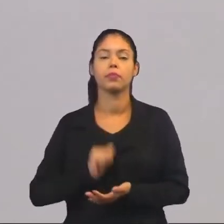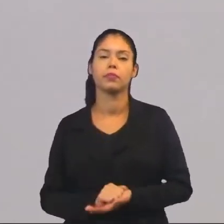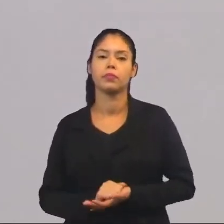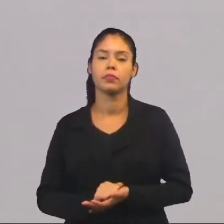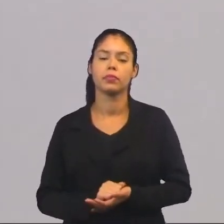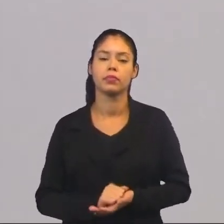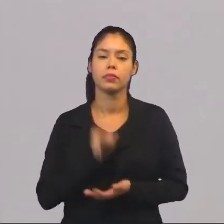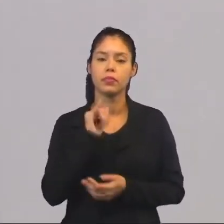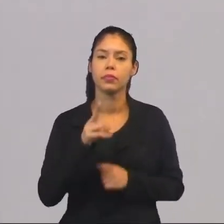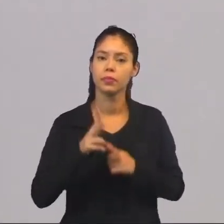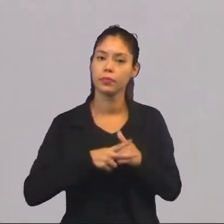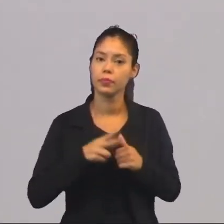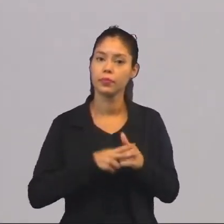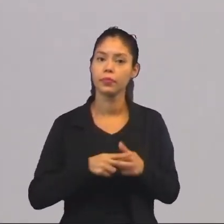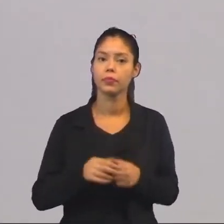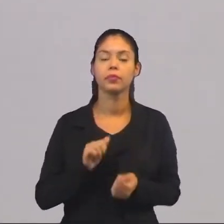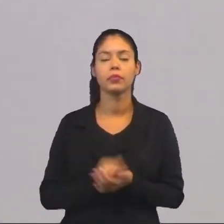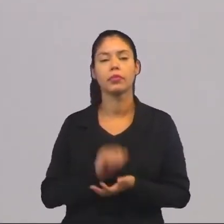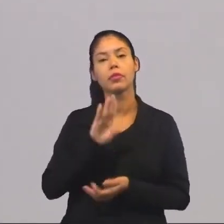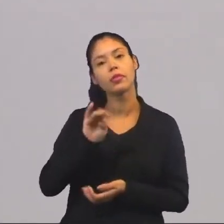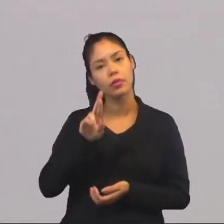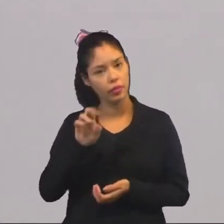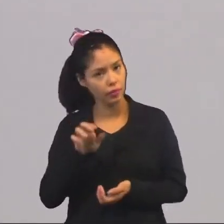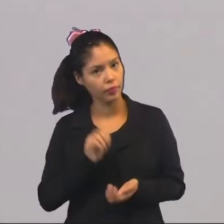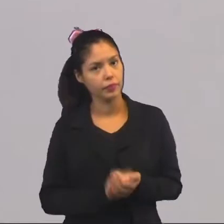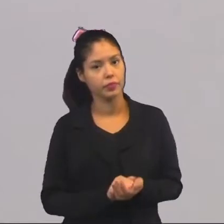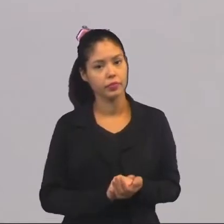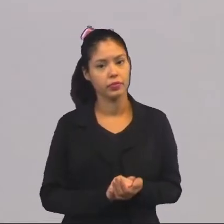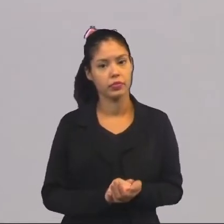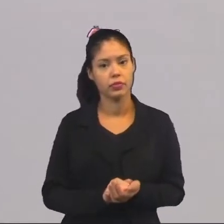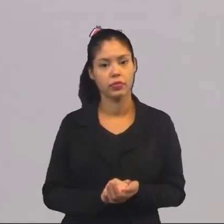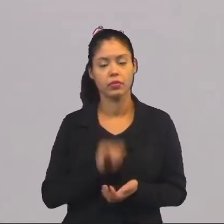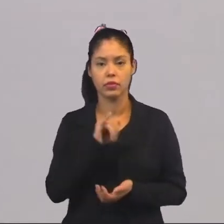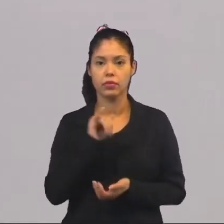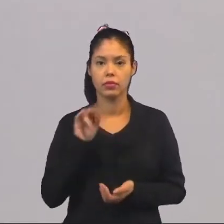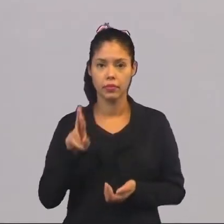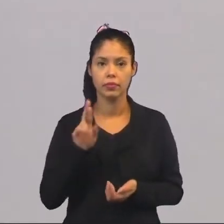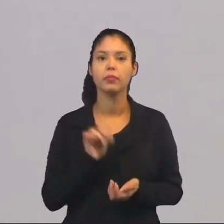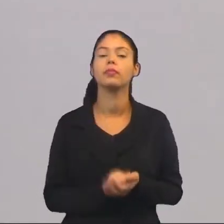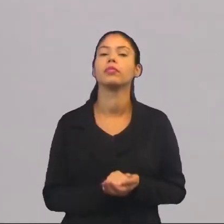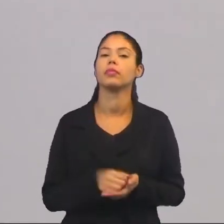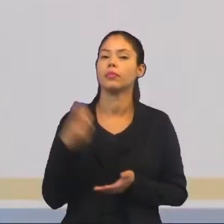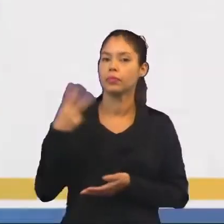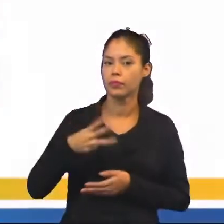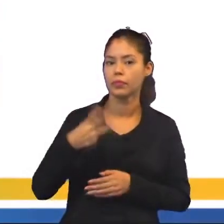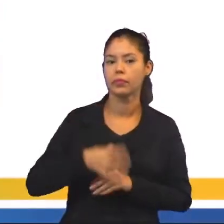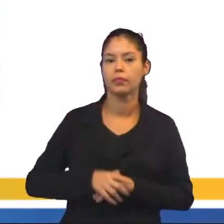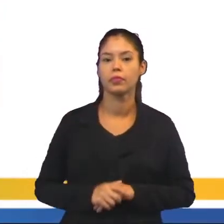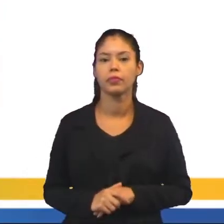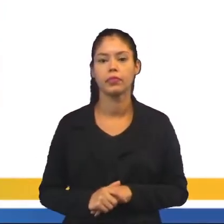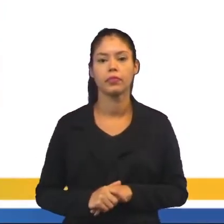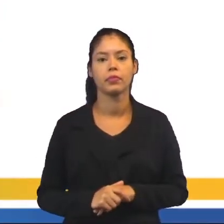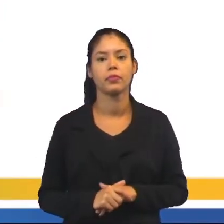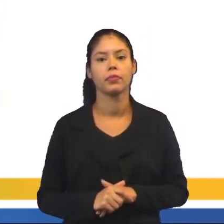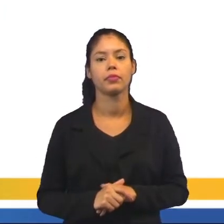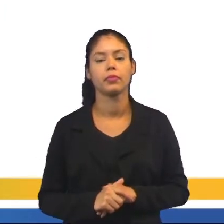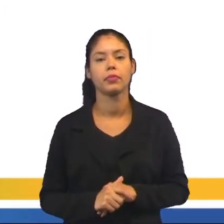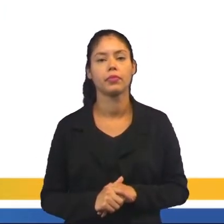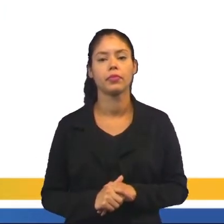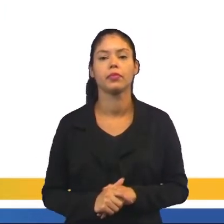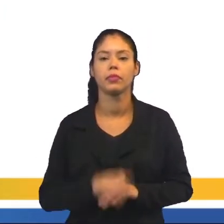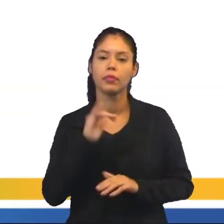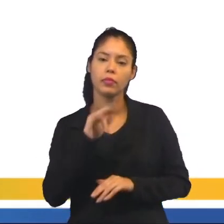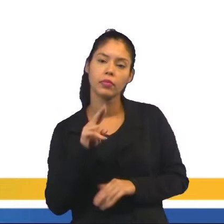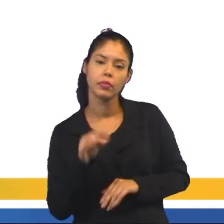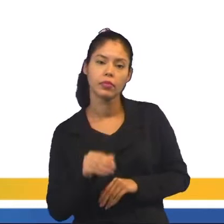descendência E se fosse o verbo bibir né e termina com i r seria terceira de excelência então quando eu falo se